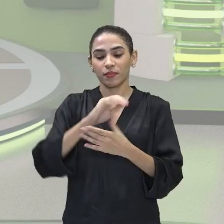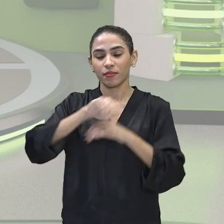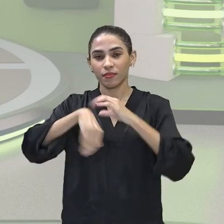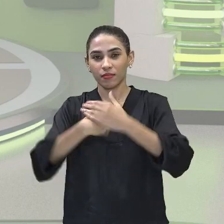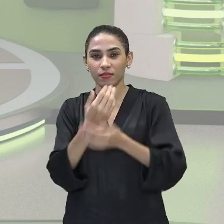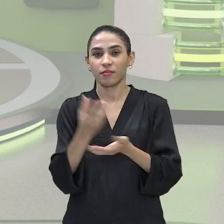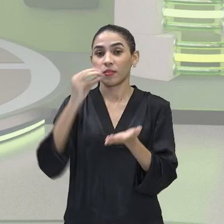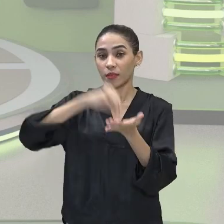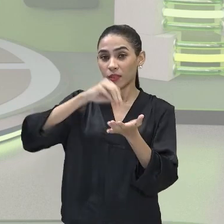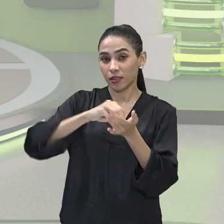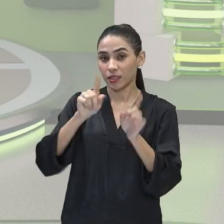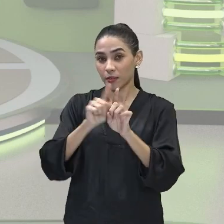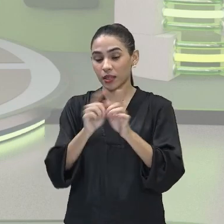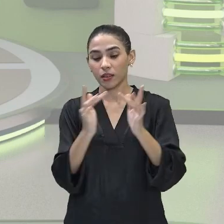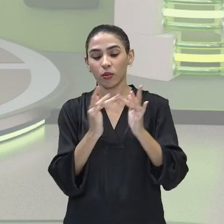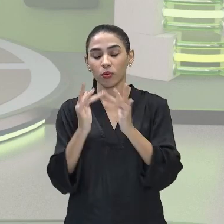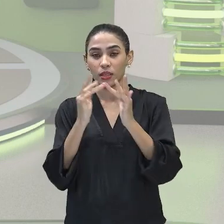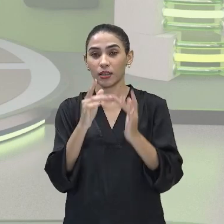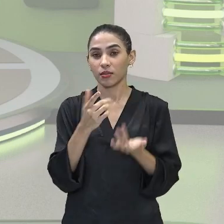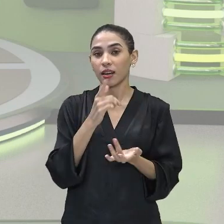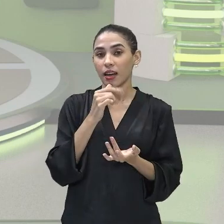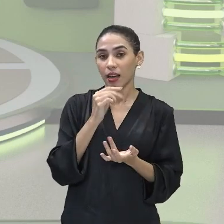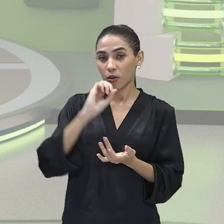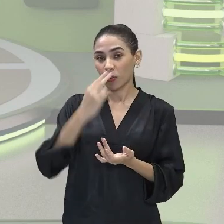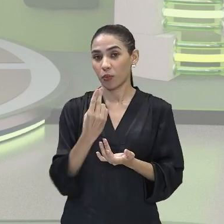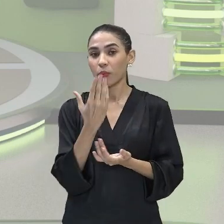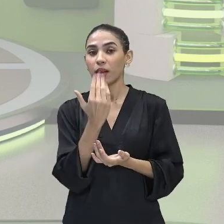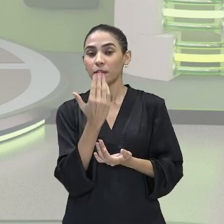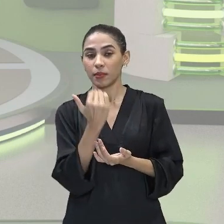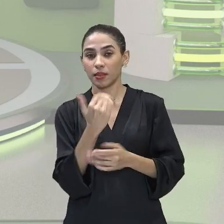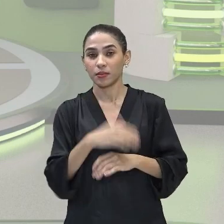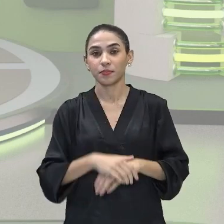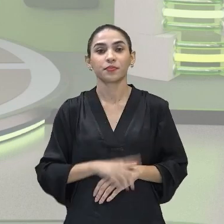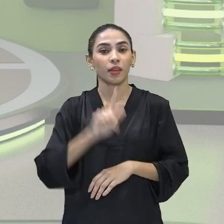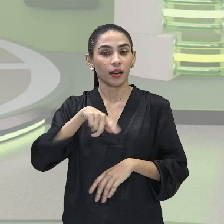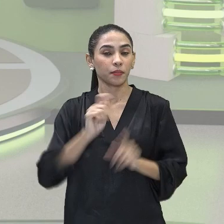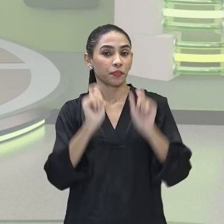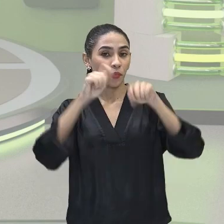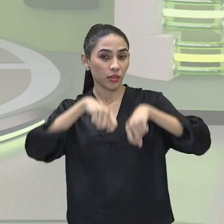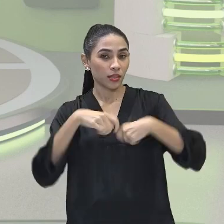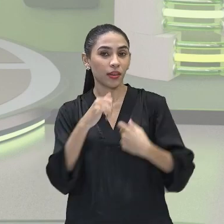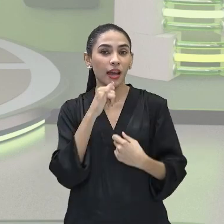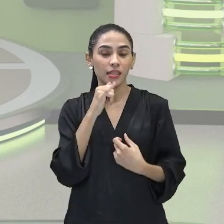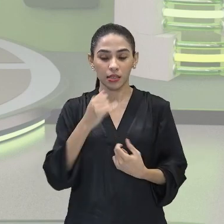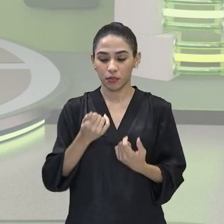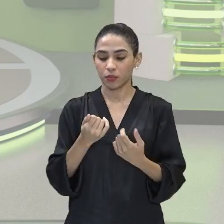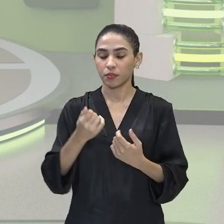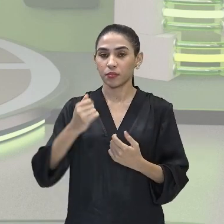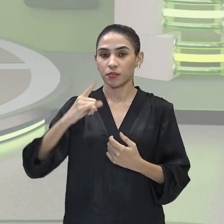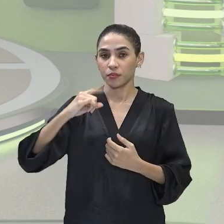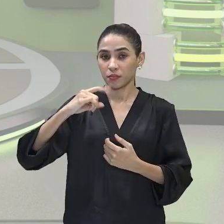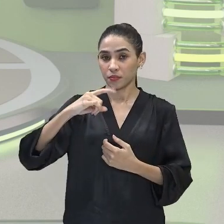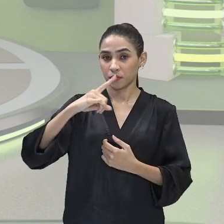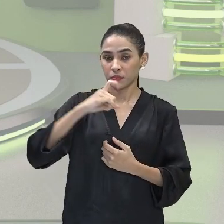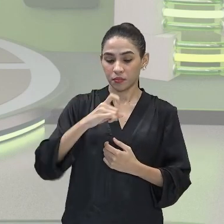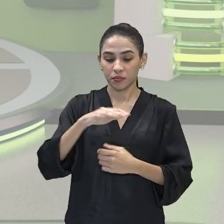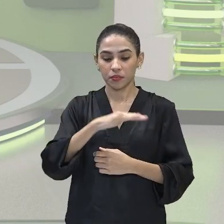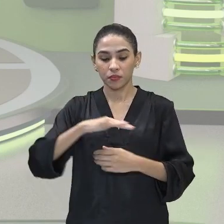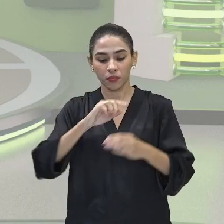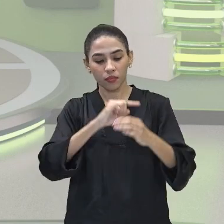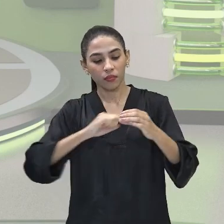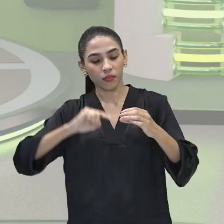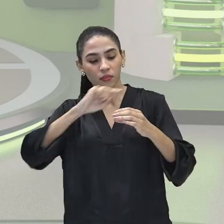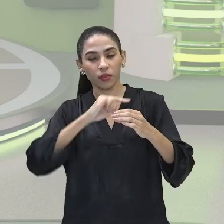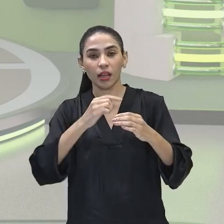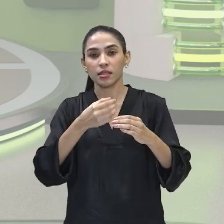mãos e tem contato com a água ou com o alimento, né, é possível que essa ameba presente ali naquela superfície